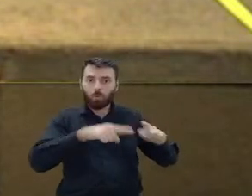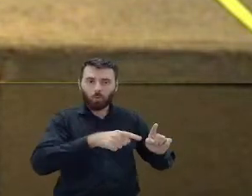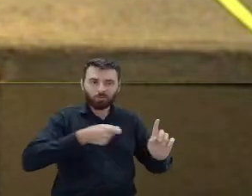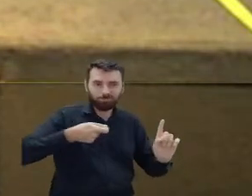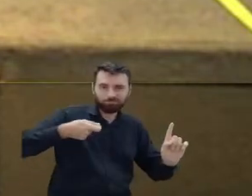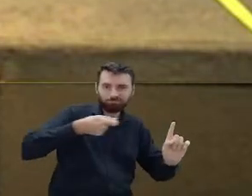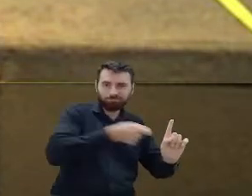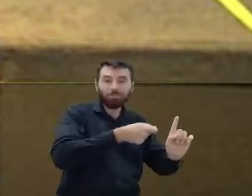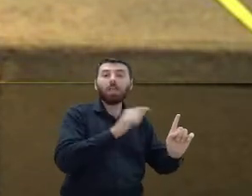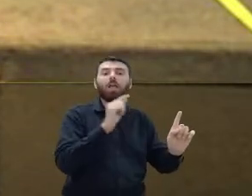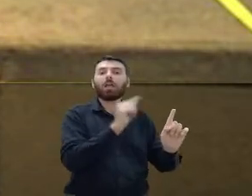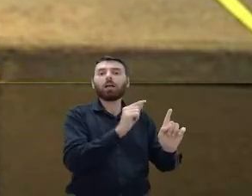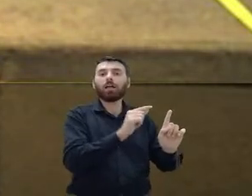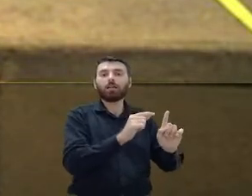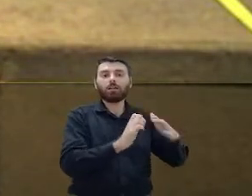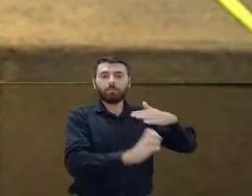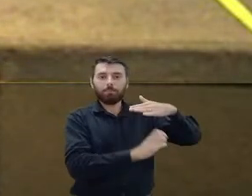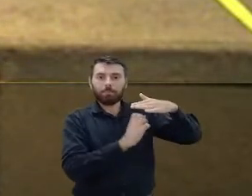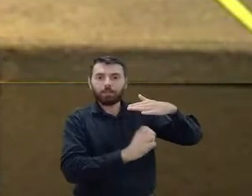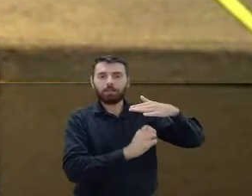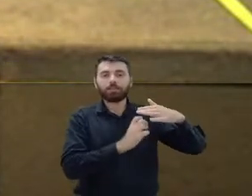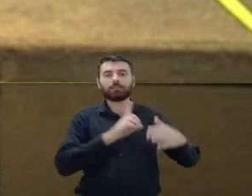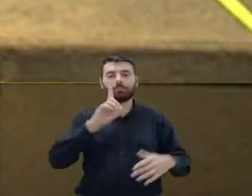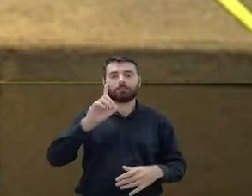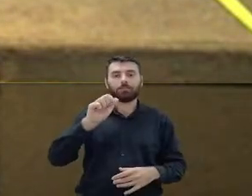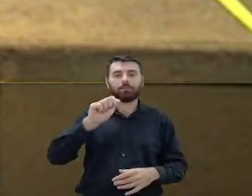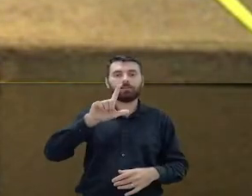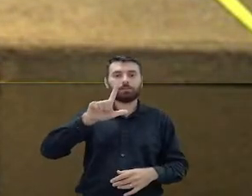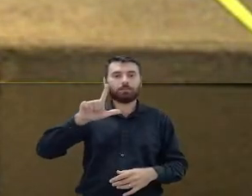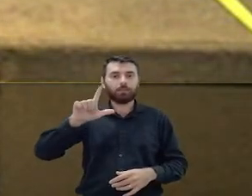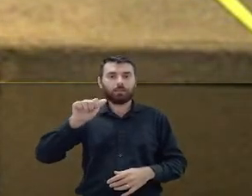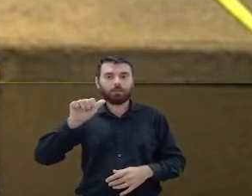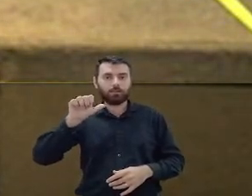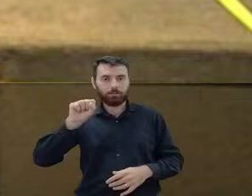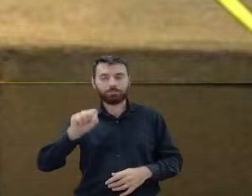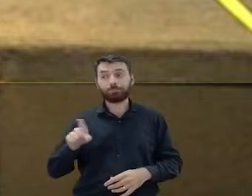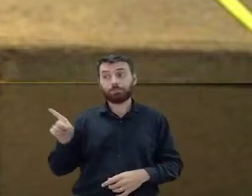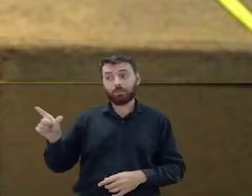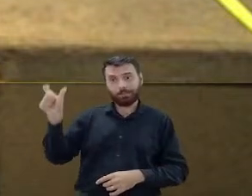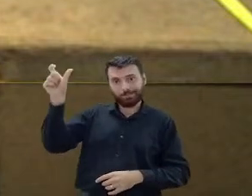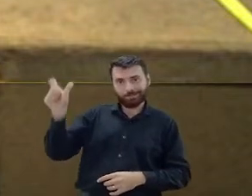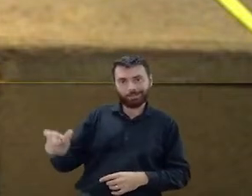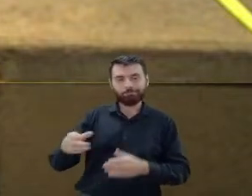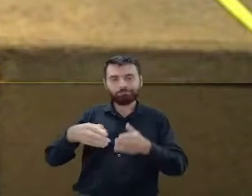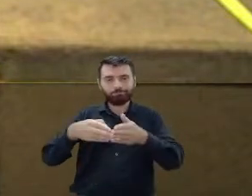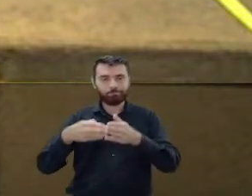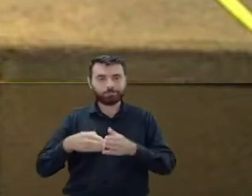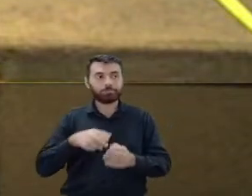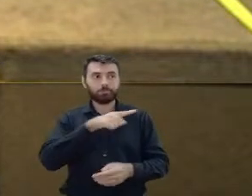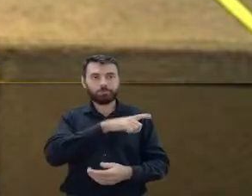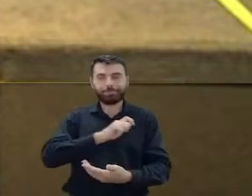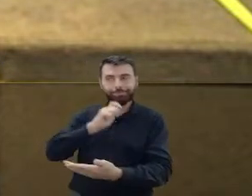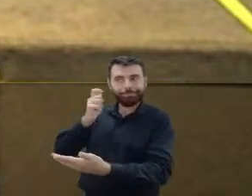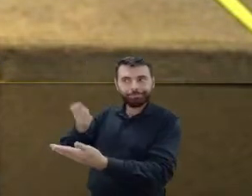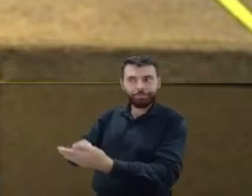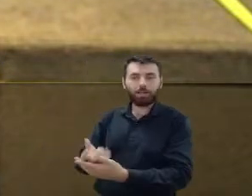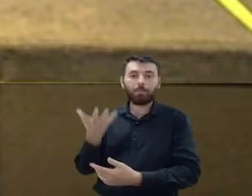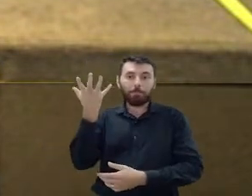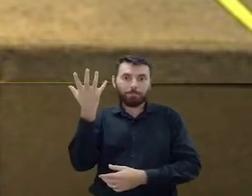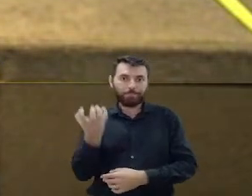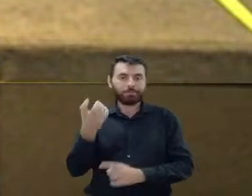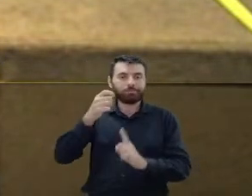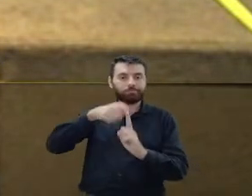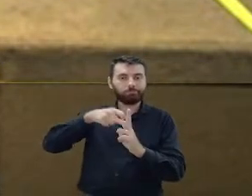Comércio, onde a parte requereu o pagamento de pensão mensal em virtude decorrente de um acidente